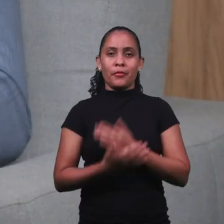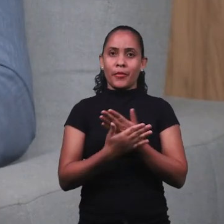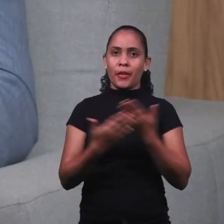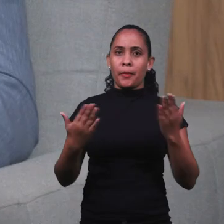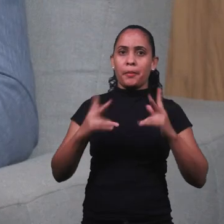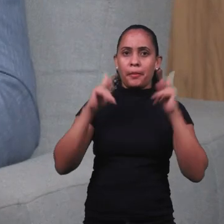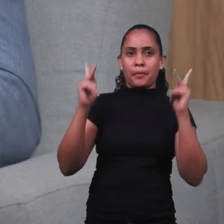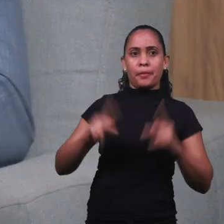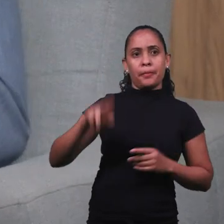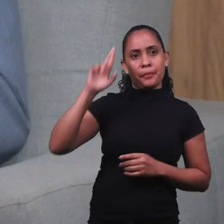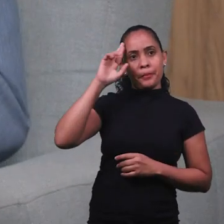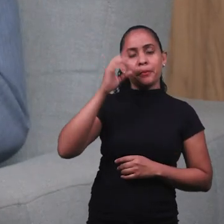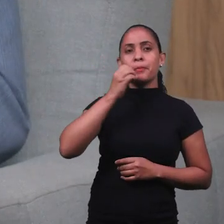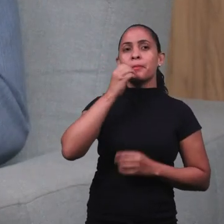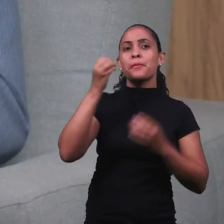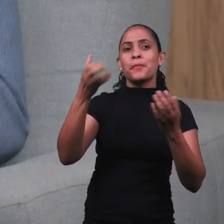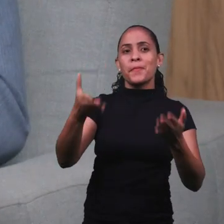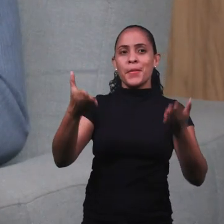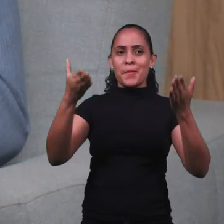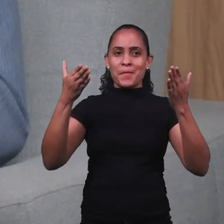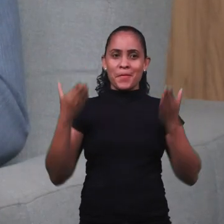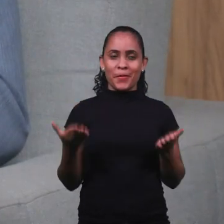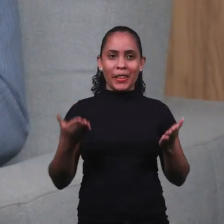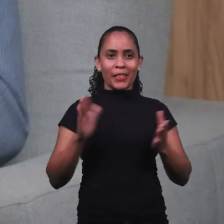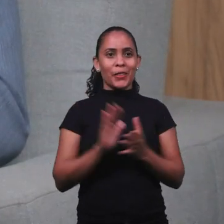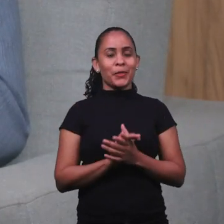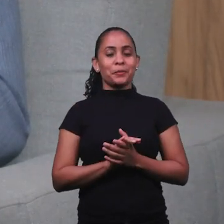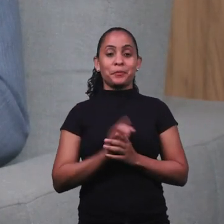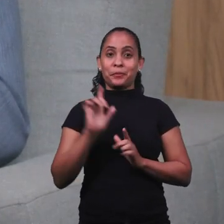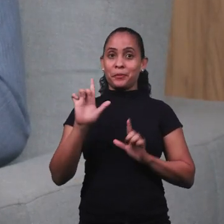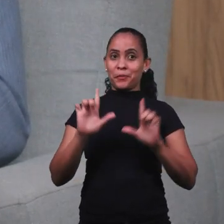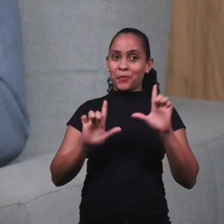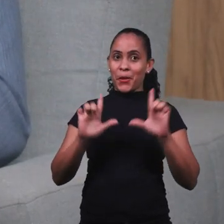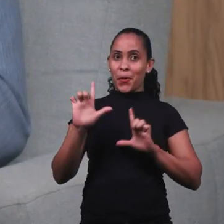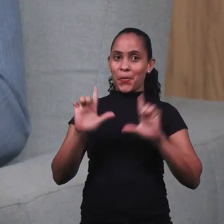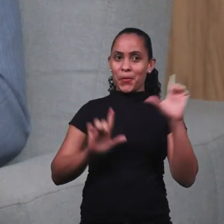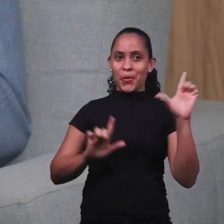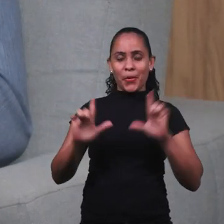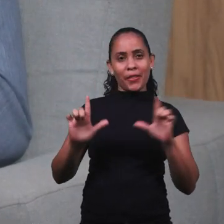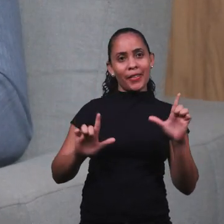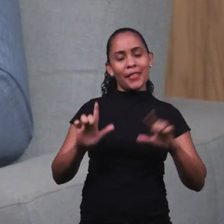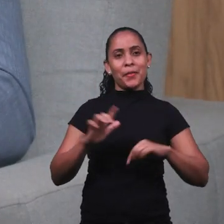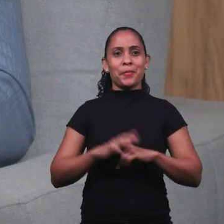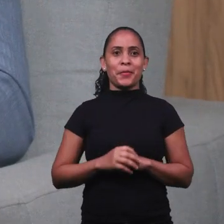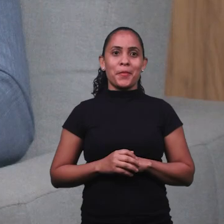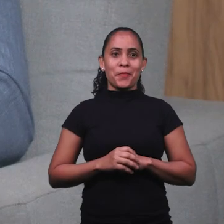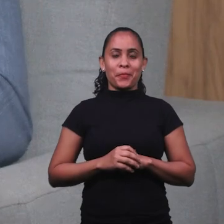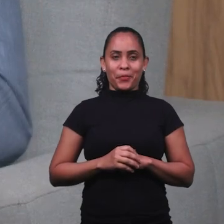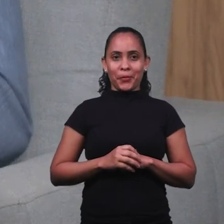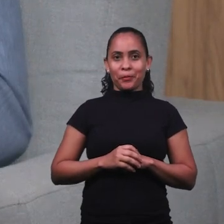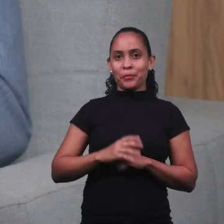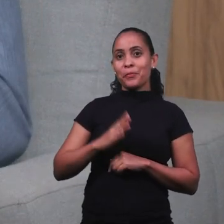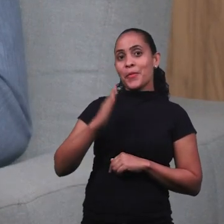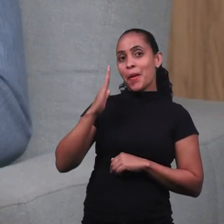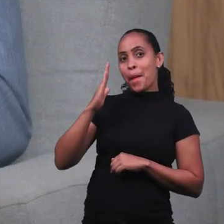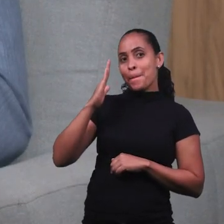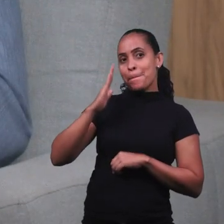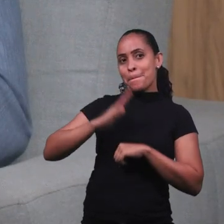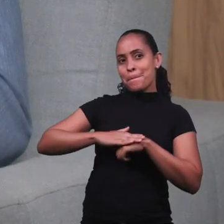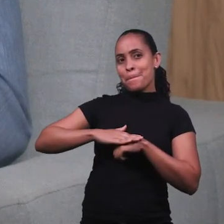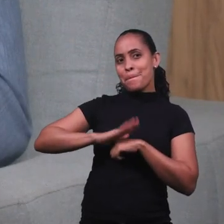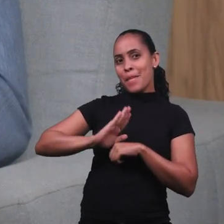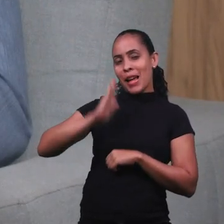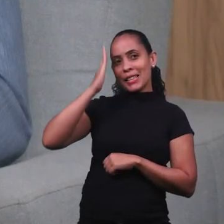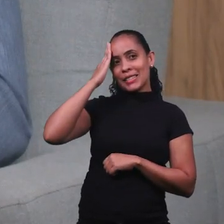A paz do Senhor, seja muito bem-vindo ao programa Mais Sábios. Este é o programa exibido